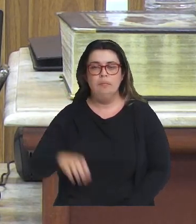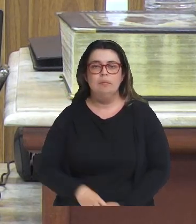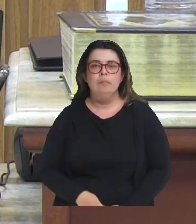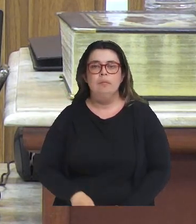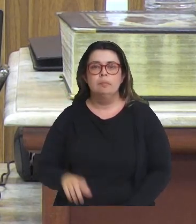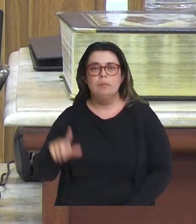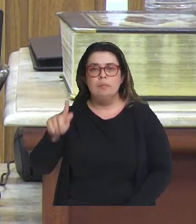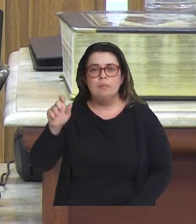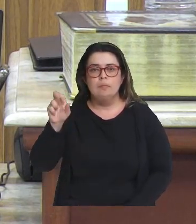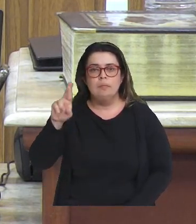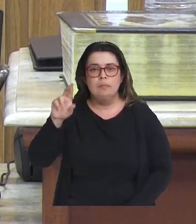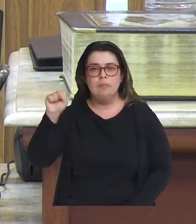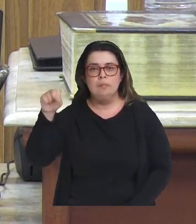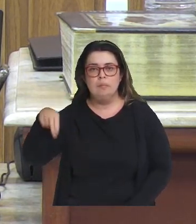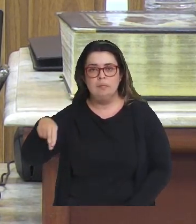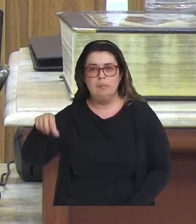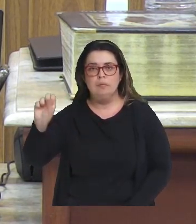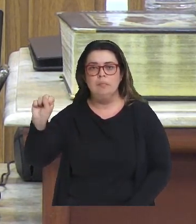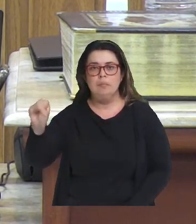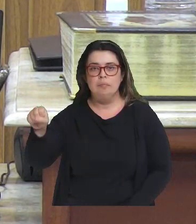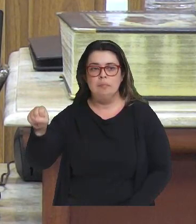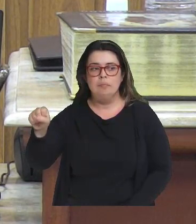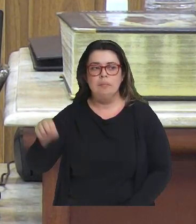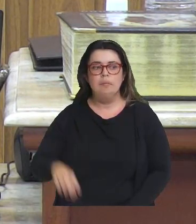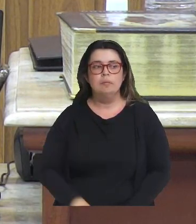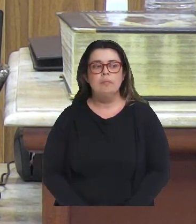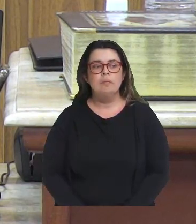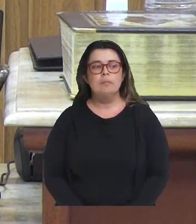Gerson Alves vota sim.